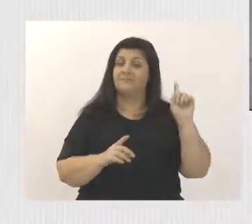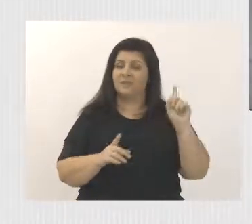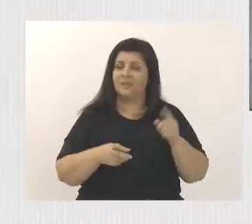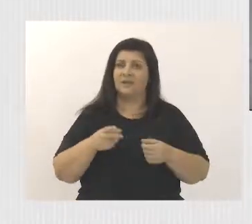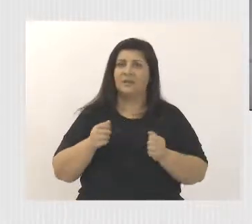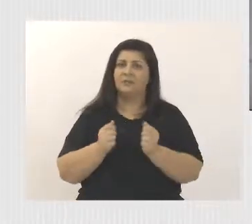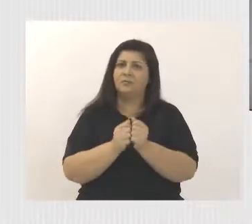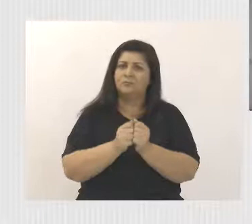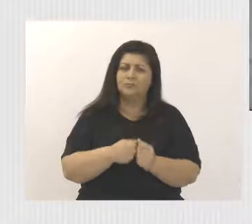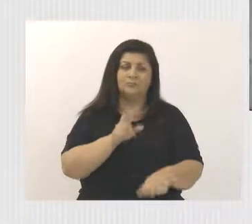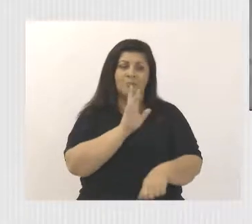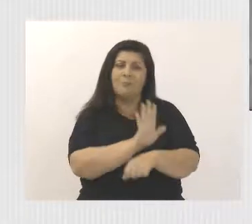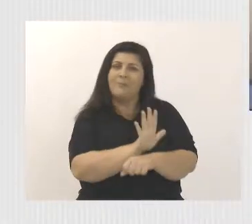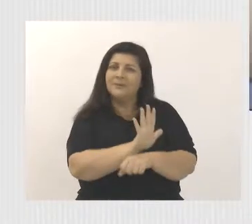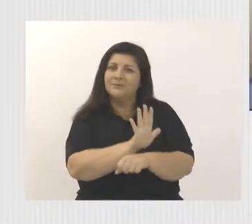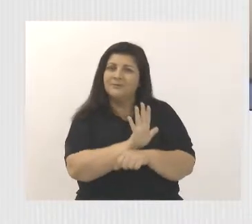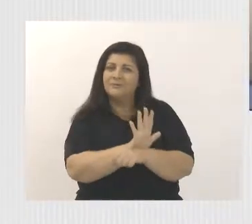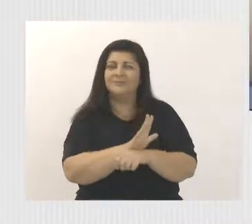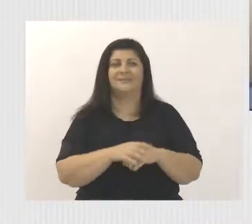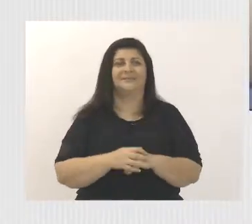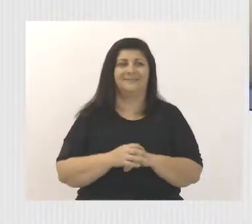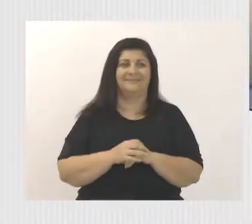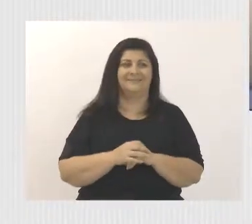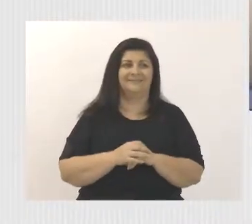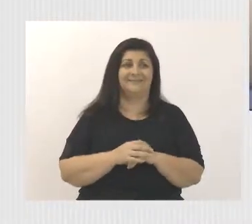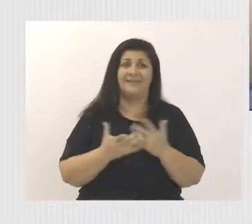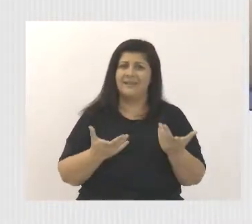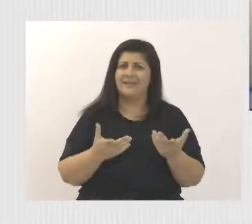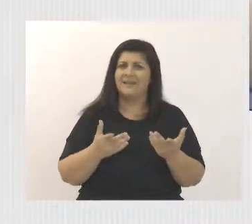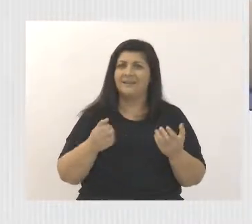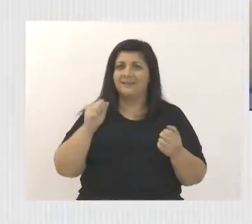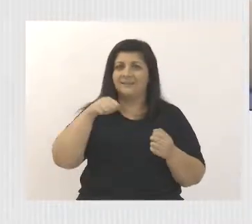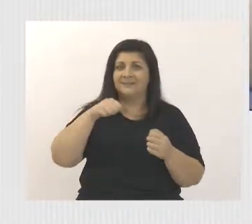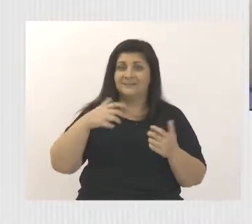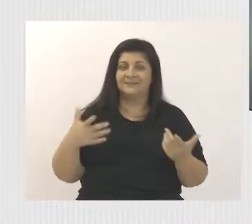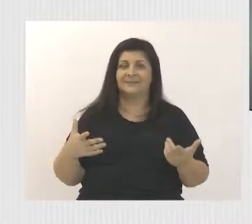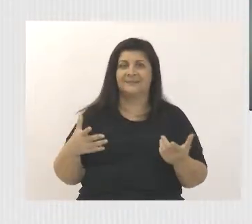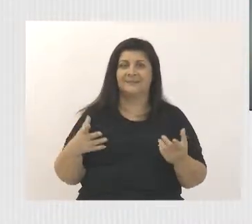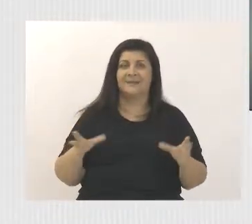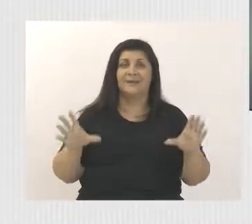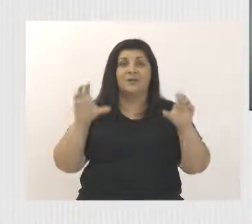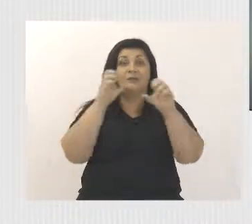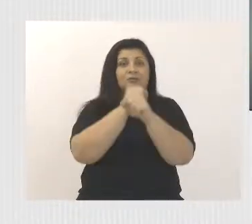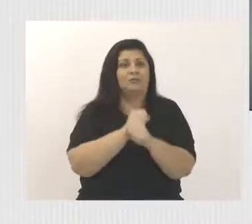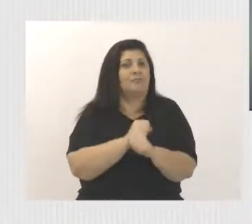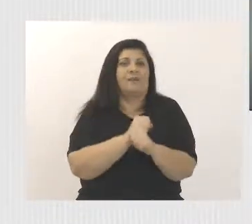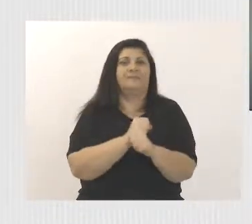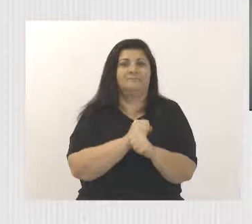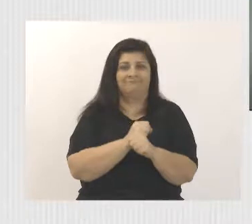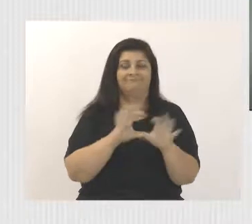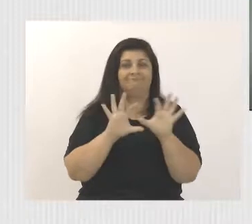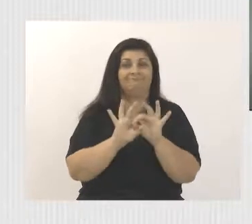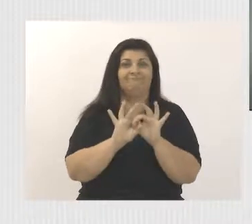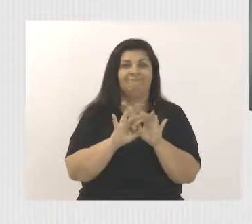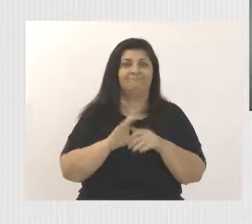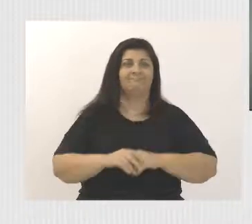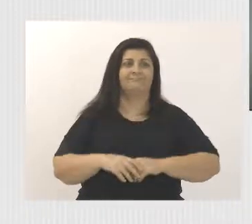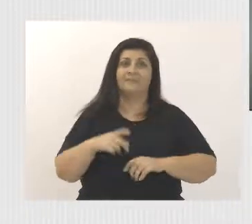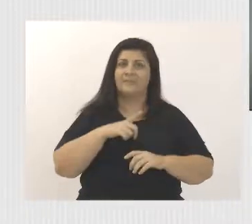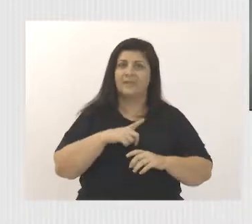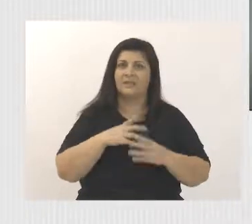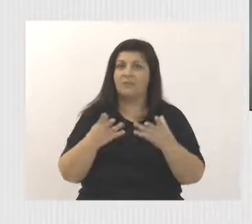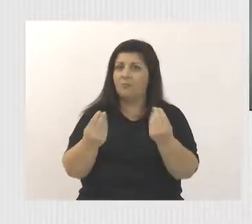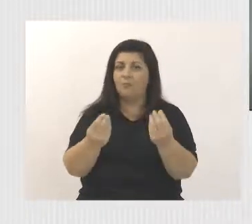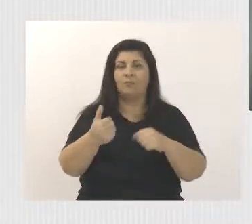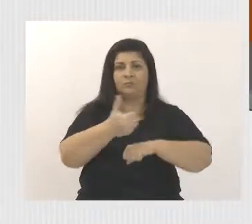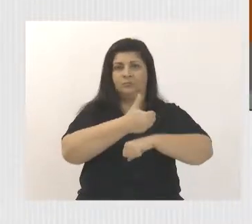para ajudar, para somar junto à equipe. E é essa a ideia mesmo, a de somar. Durante o parto, tem espaço para uma equipe com